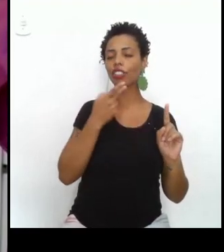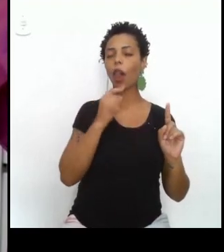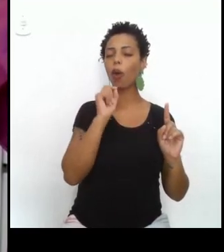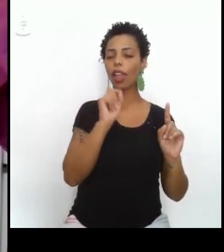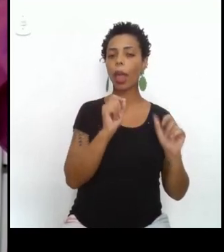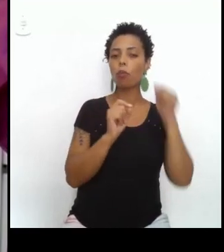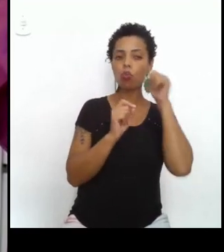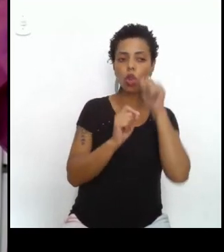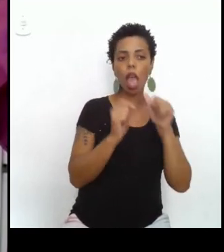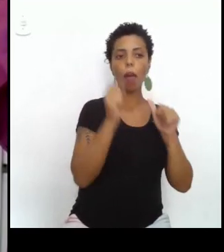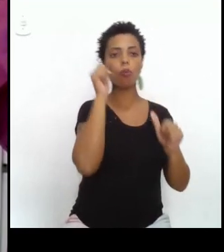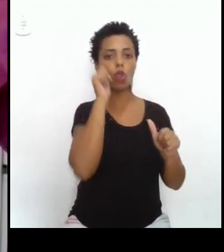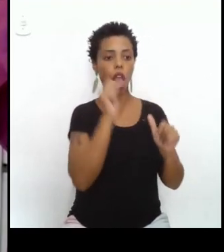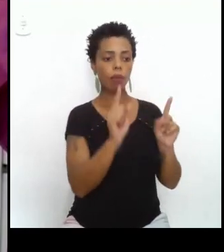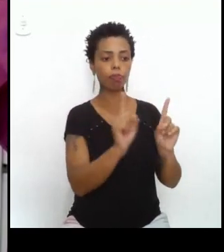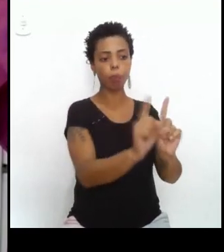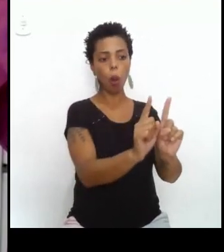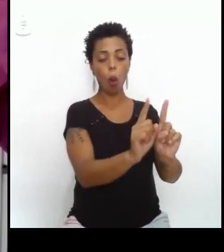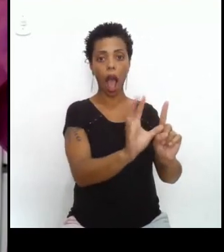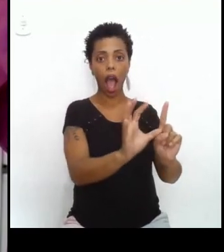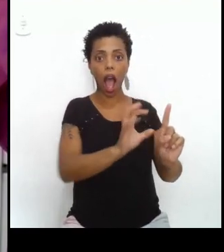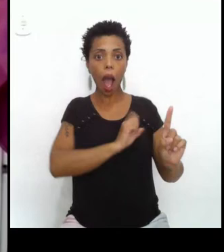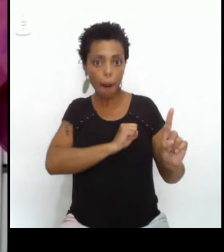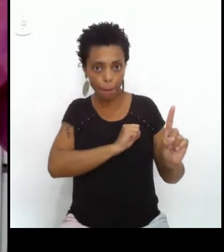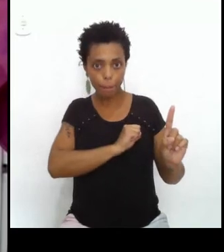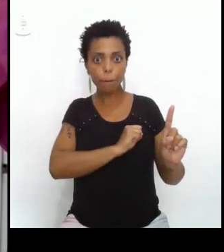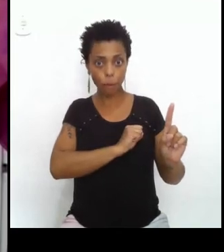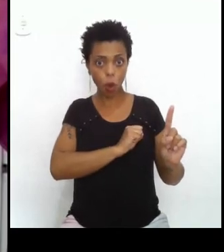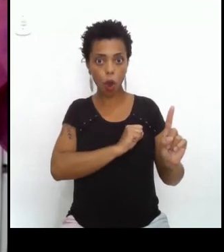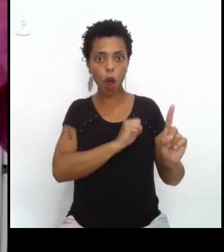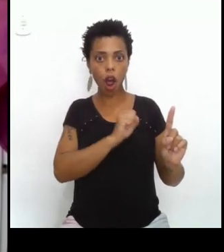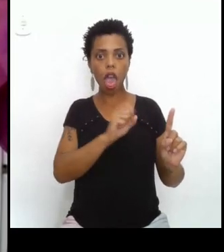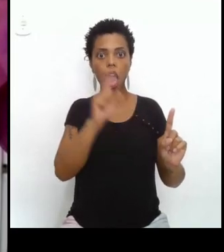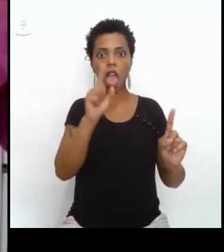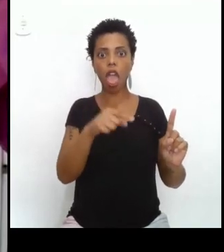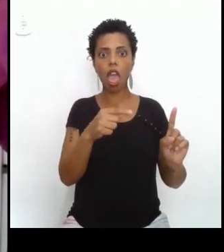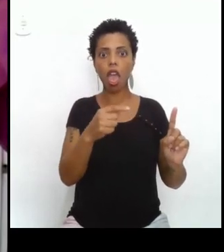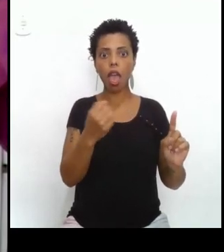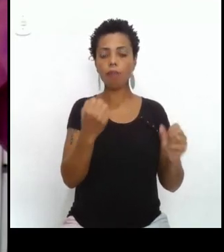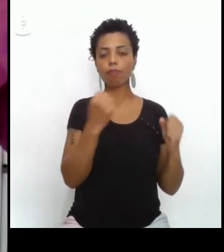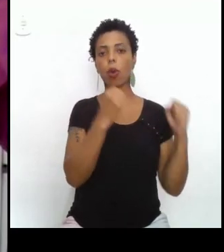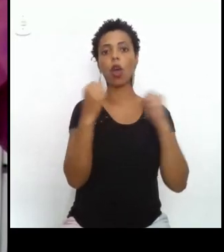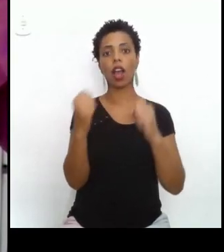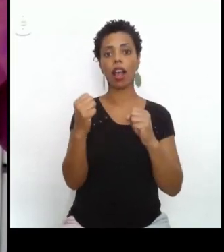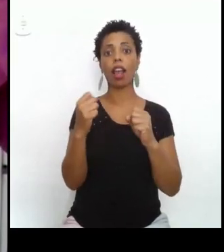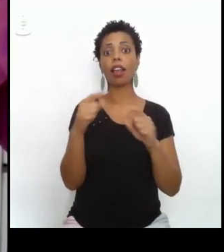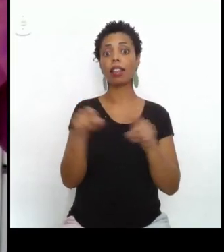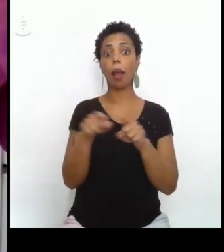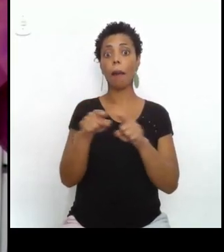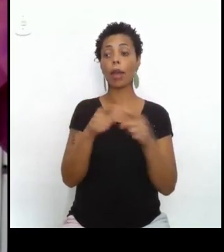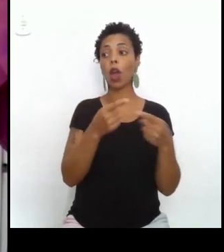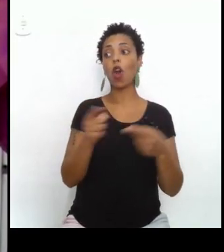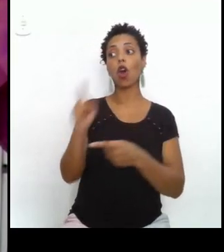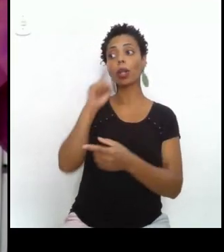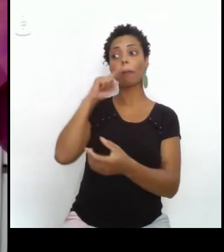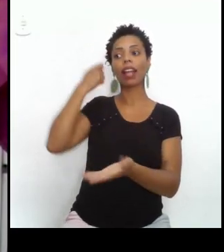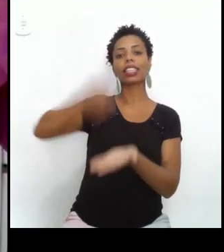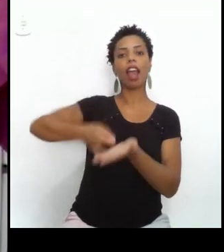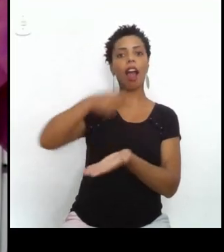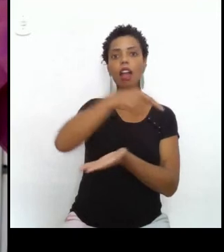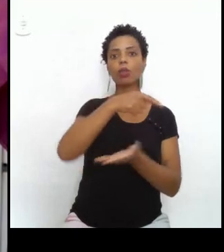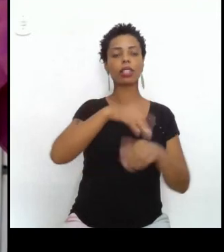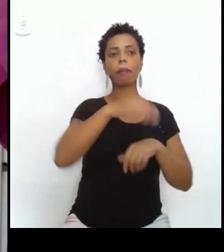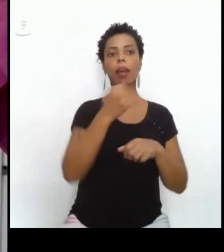e que nada mais perigoso para o patriarcado e mulheres que se amam é a misoginia é um elemento estrutural e é